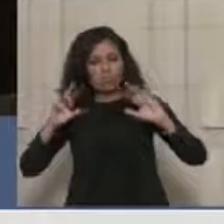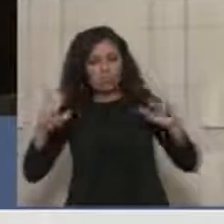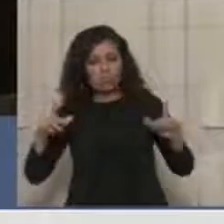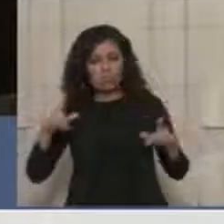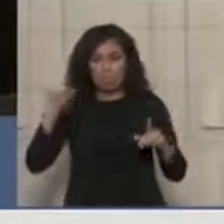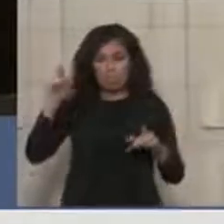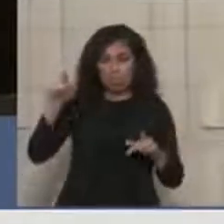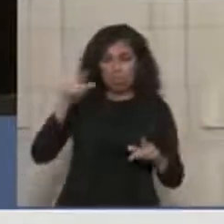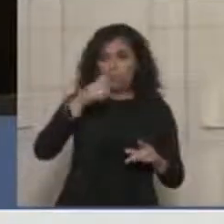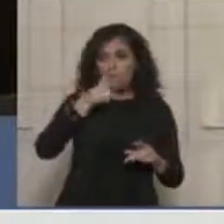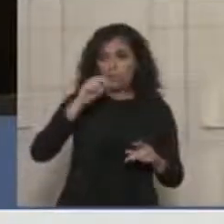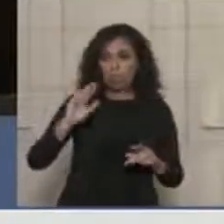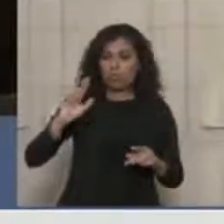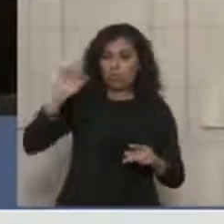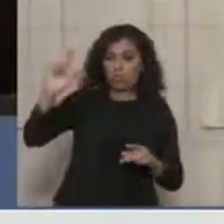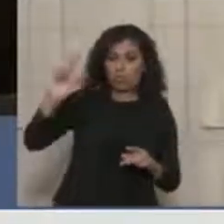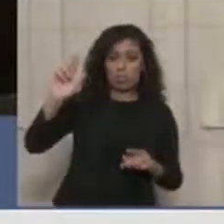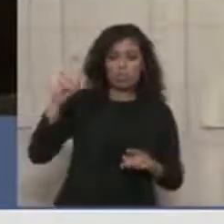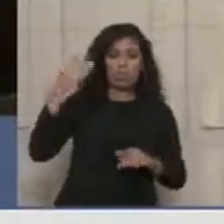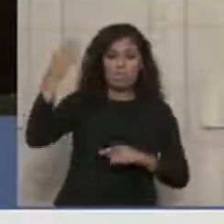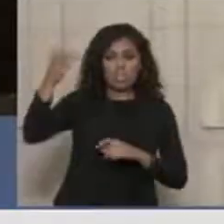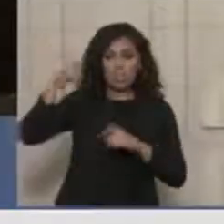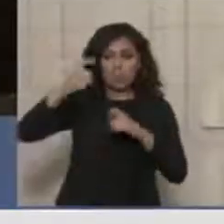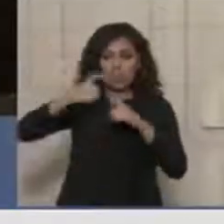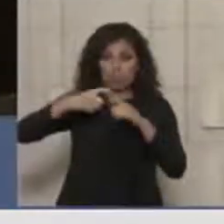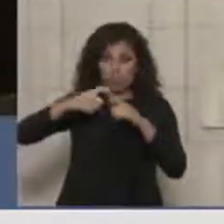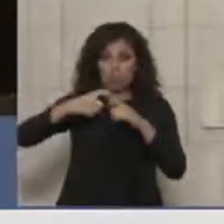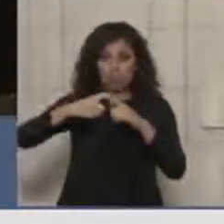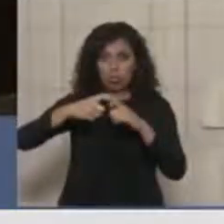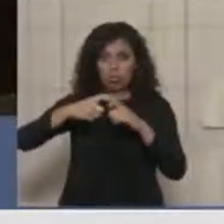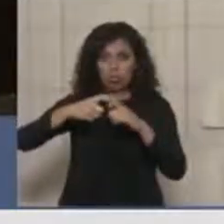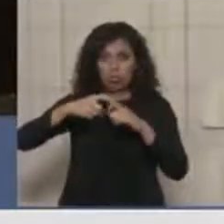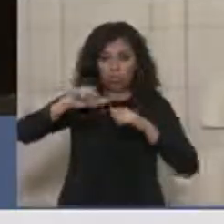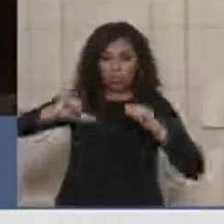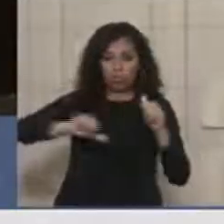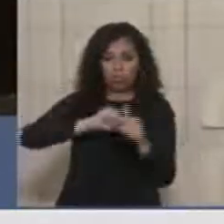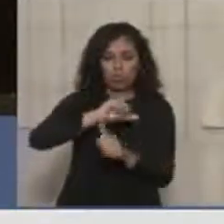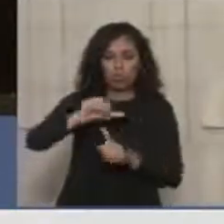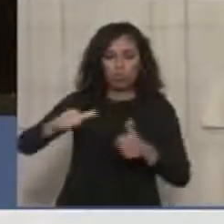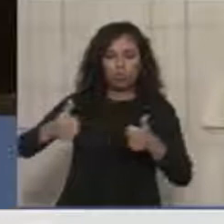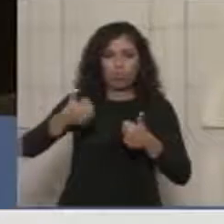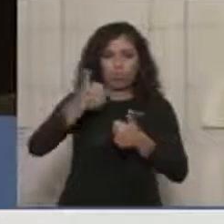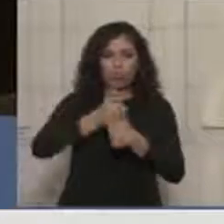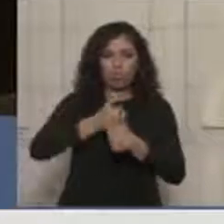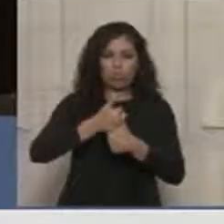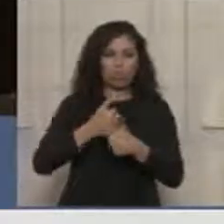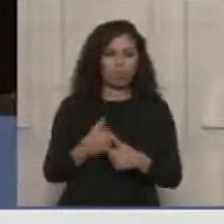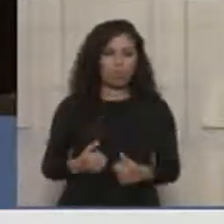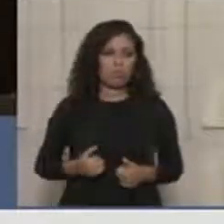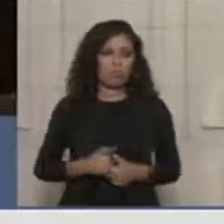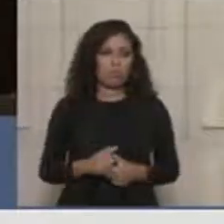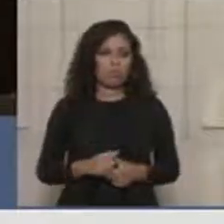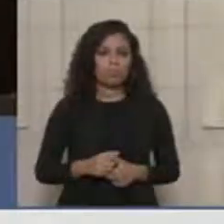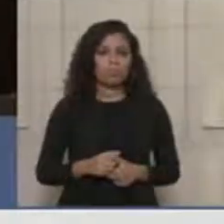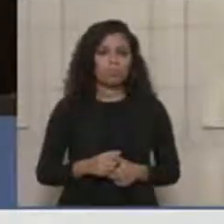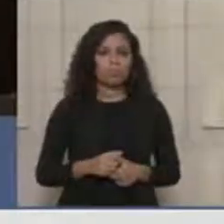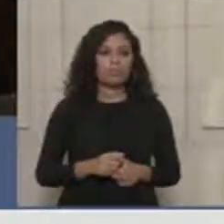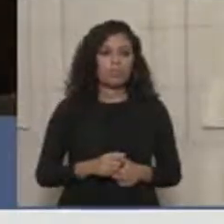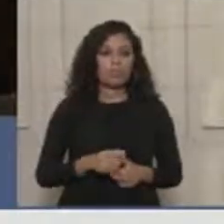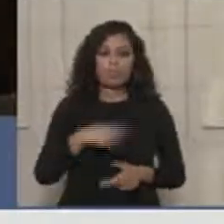diretor, na falta de médicos, ele tinha que cobrir plantões, porque ele é médico, estaria apto a isso.